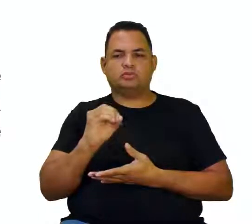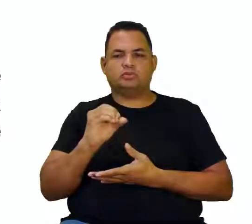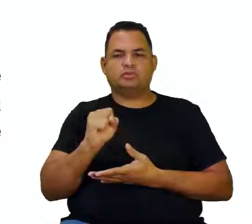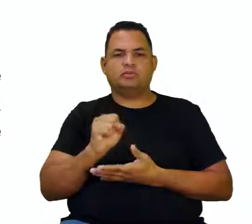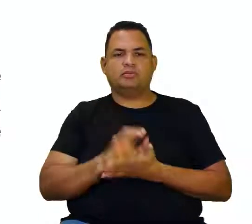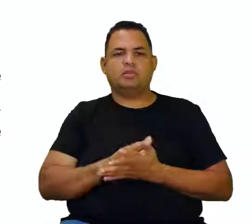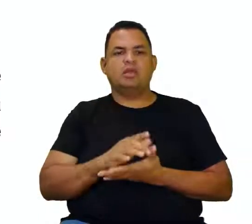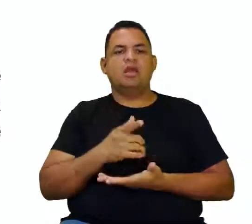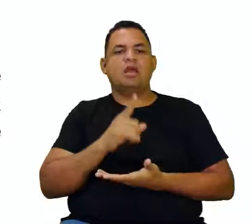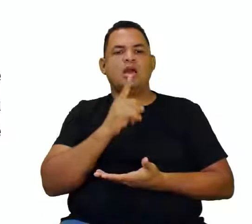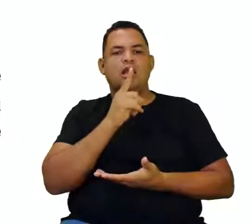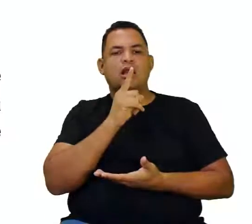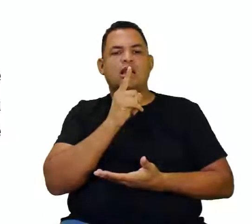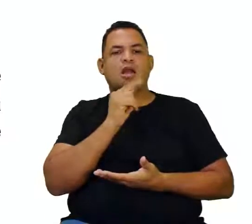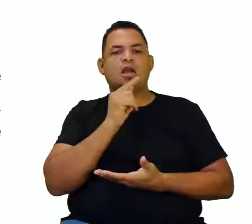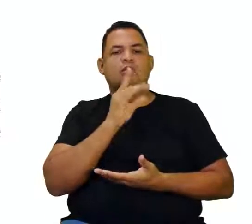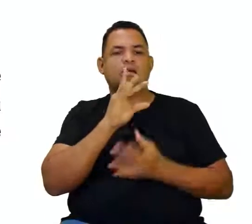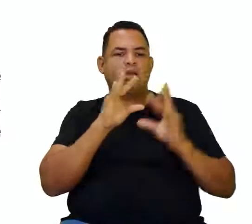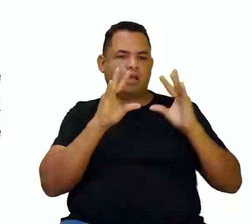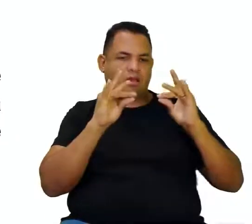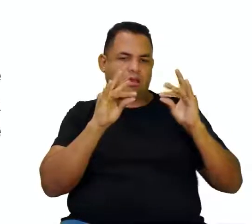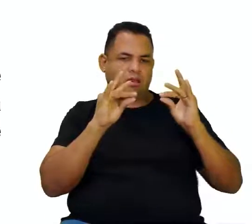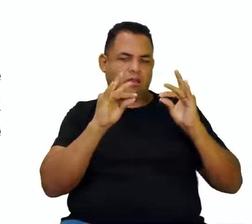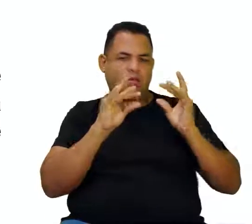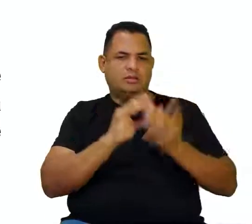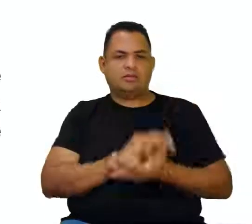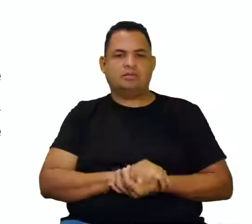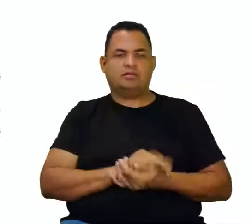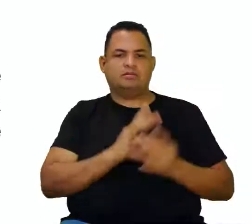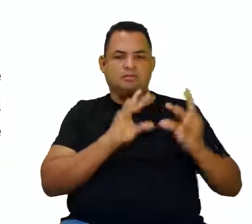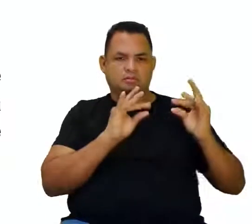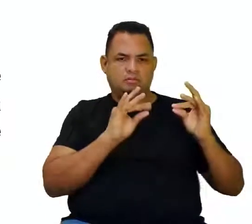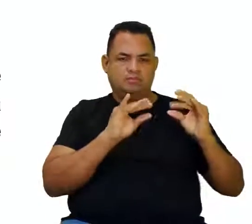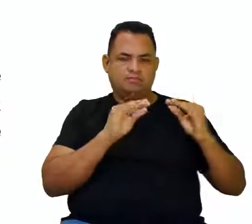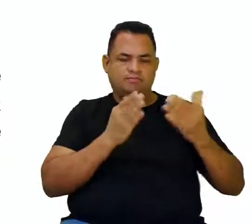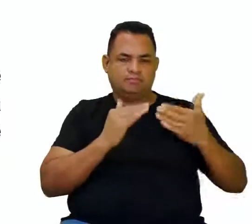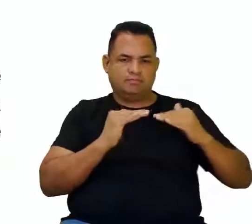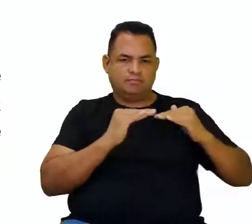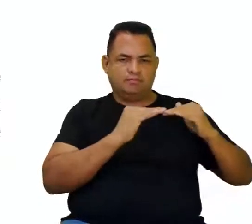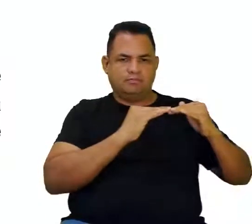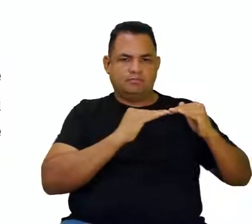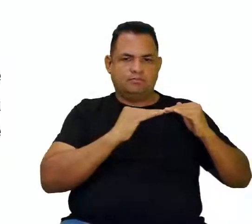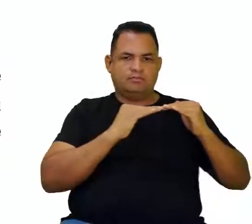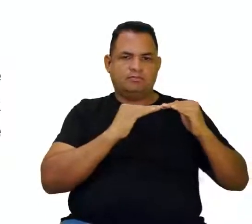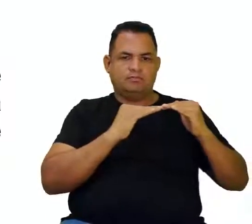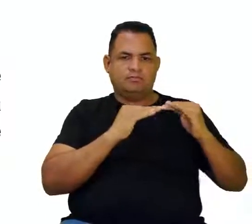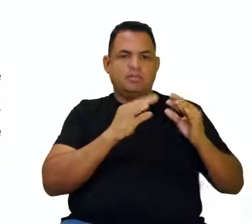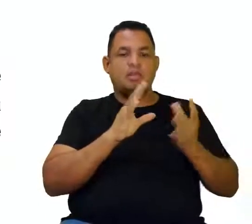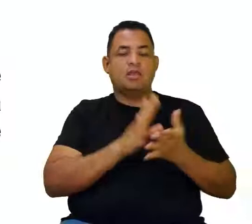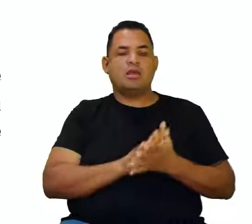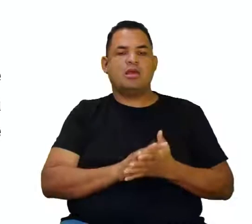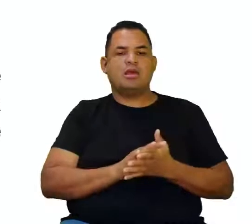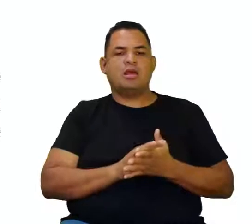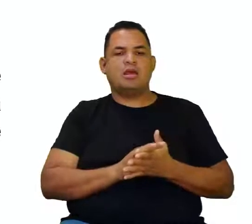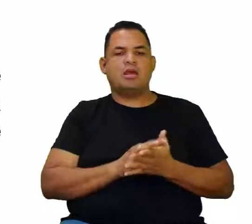água líquida, vamos pegar a água líquida como nosso padrão. E eu quero que essa